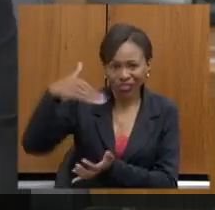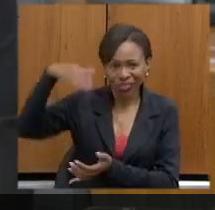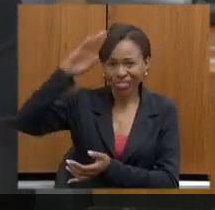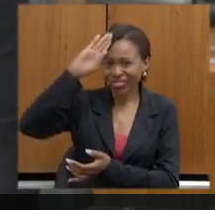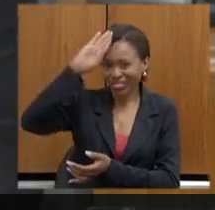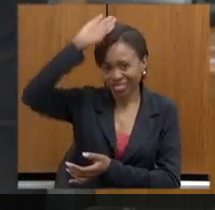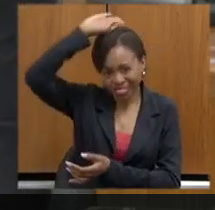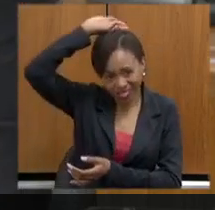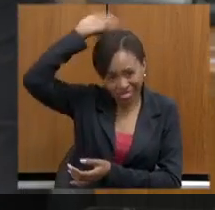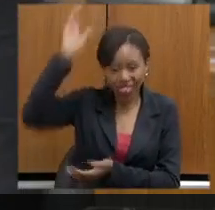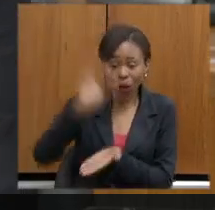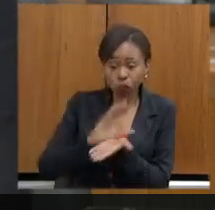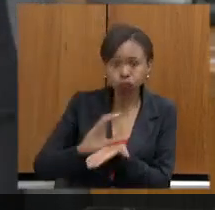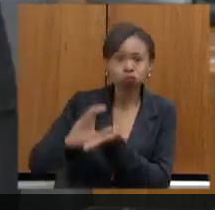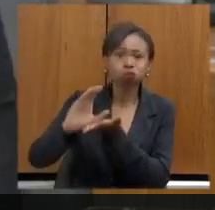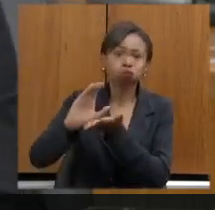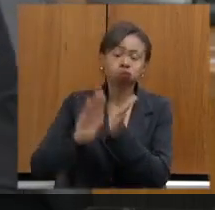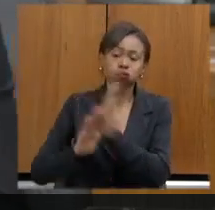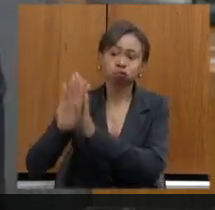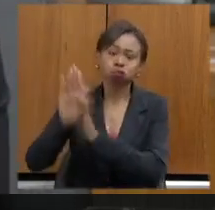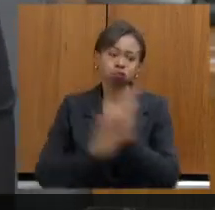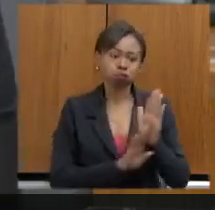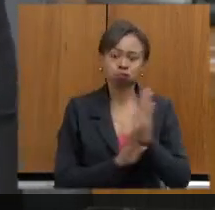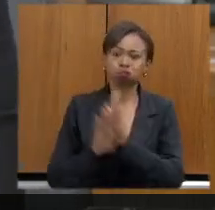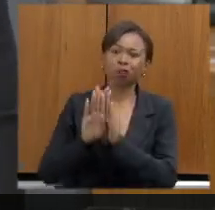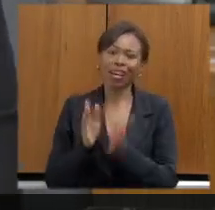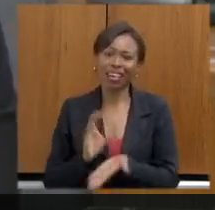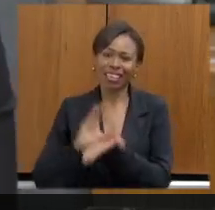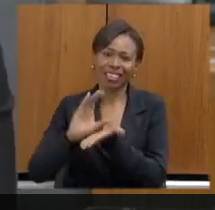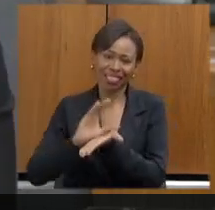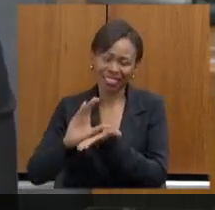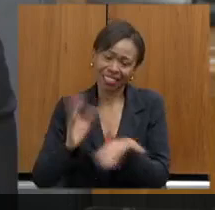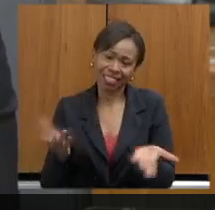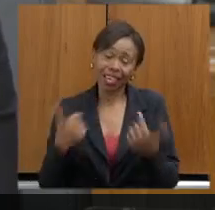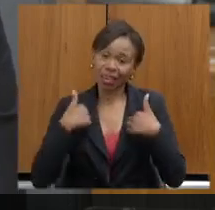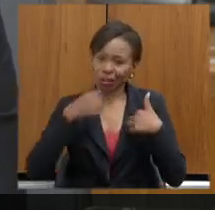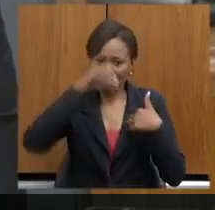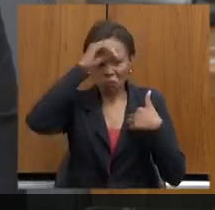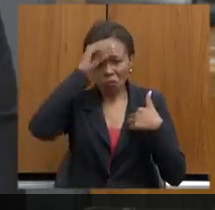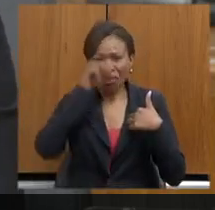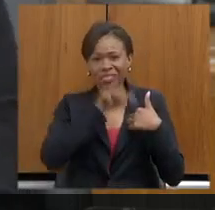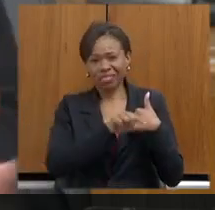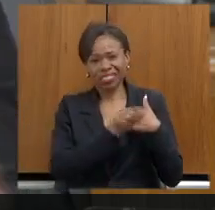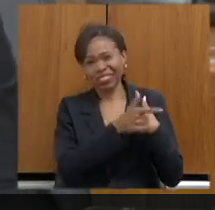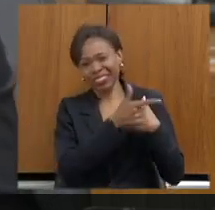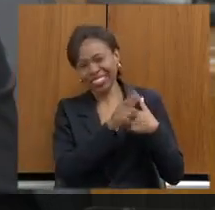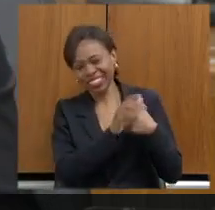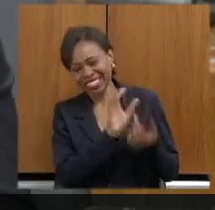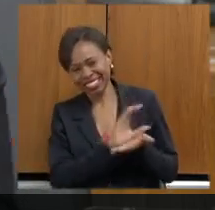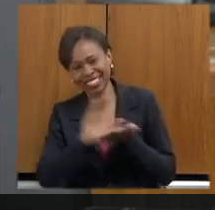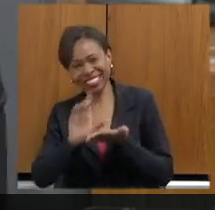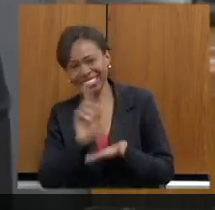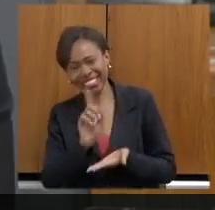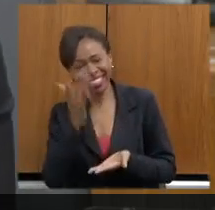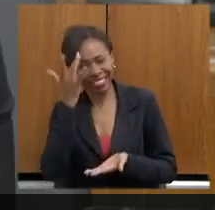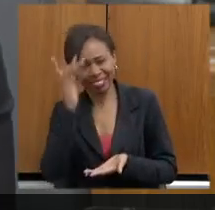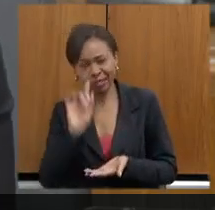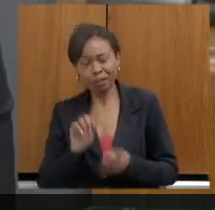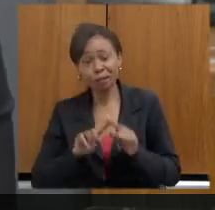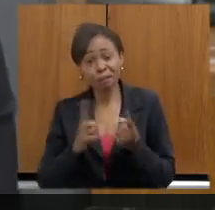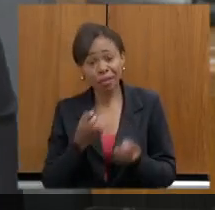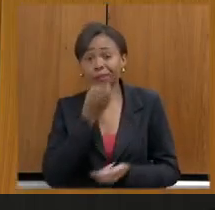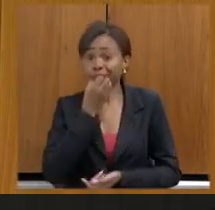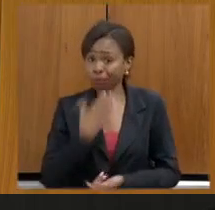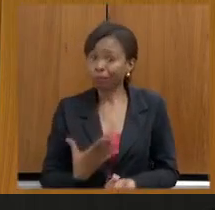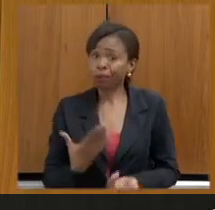Pois é eu também não sabia disso não pode vai foi muito bem feito é muito bem